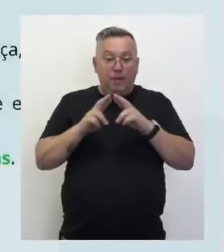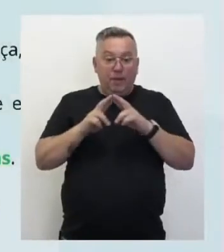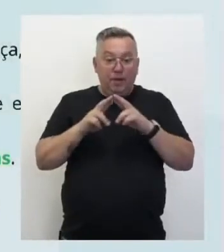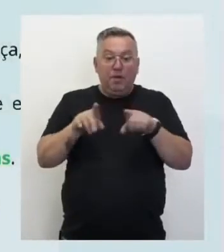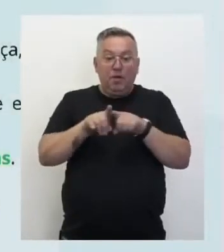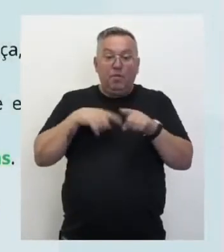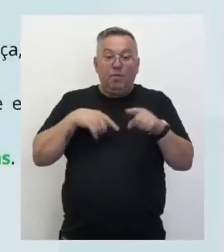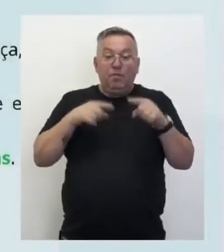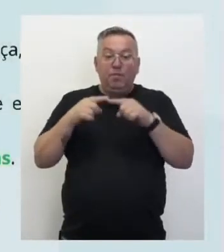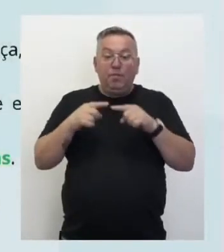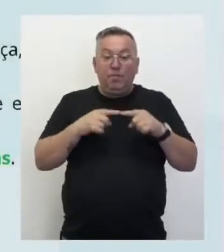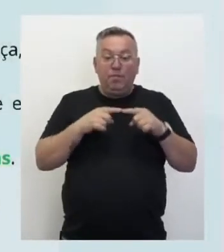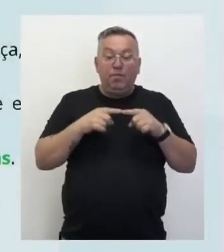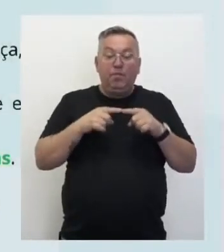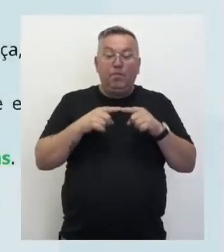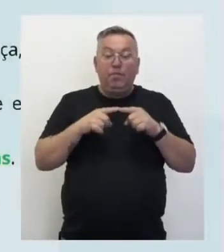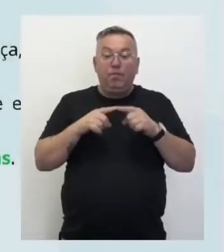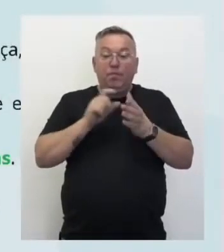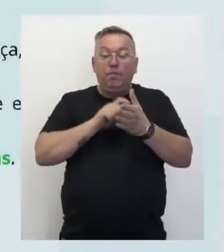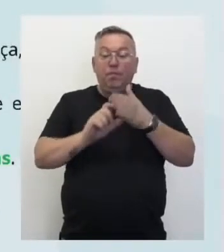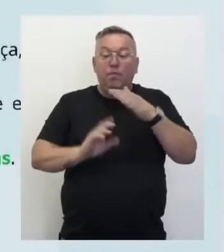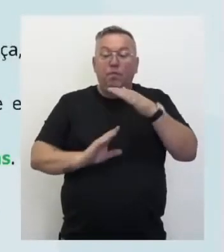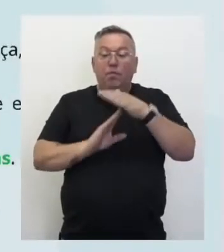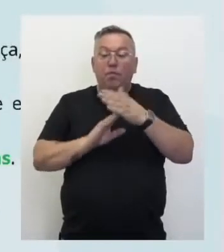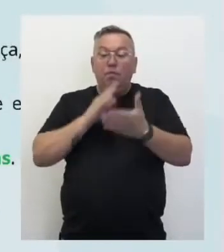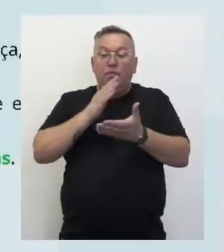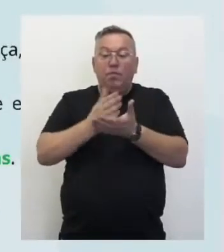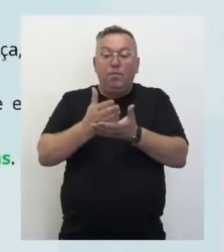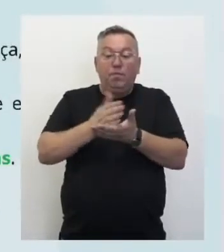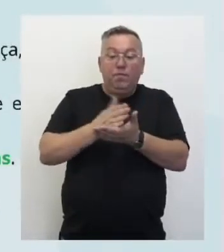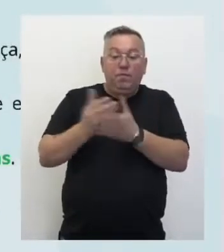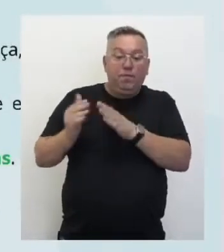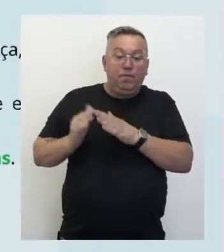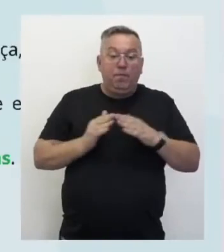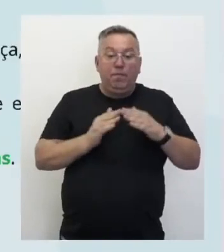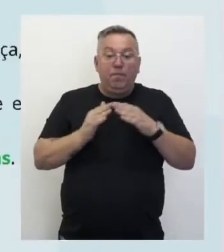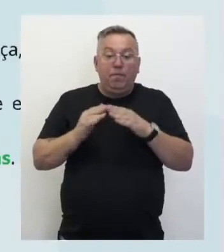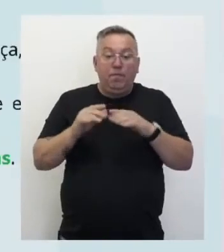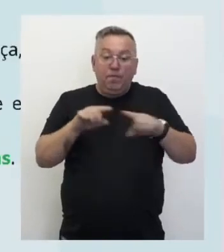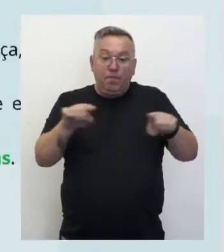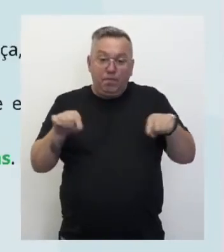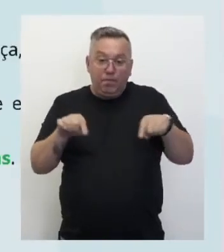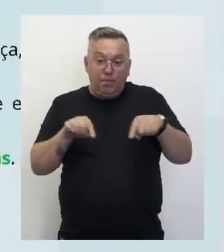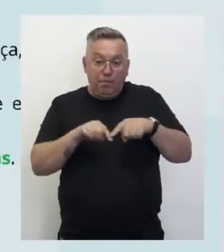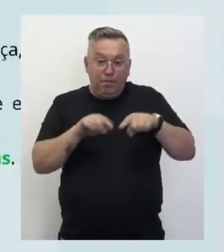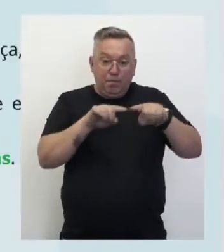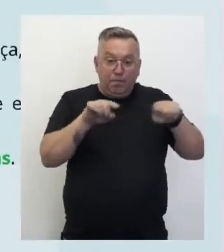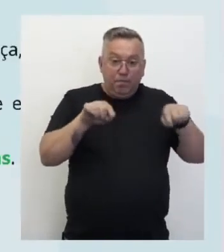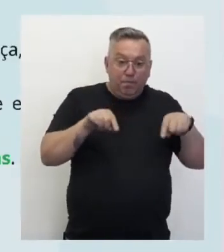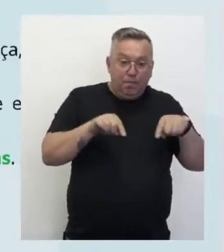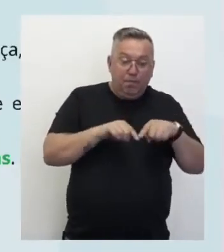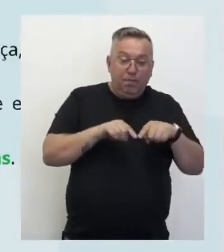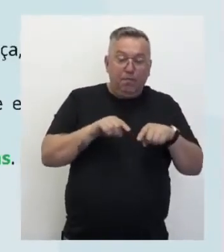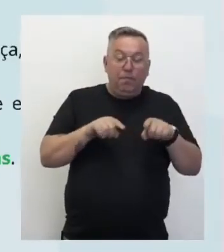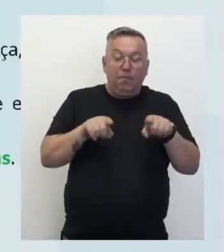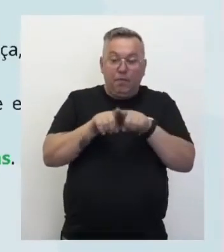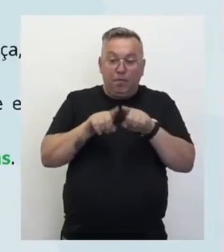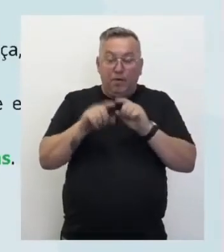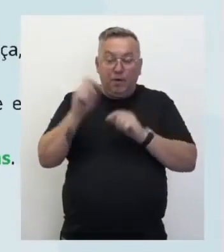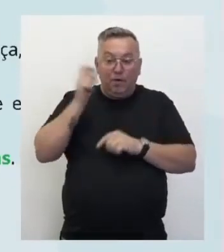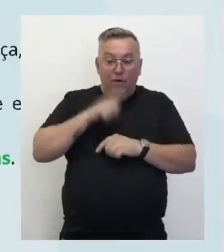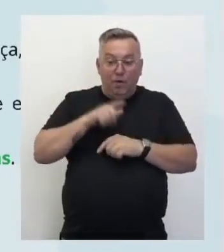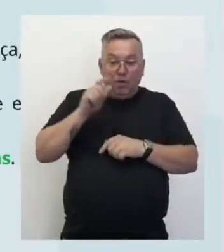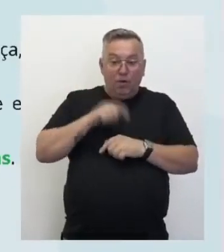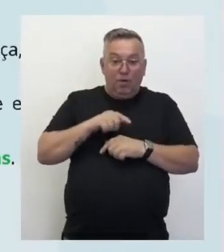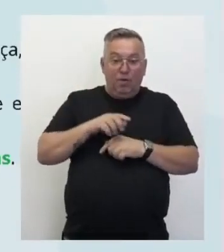está associado ao conceito de limite, de fronteira, de vizinhança, de uma palavrinha aí que está destacada, que é